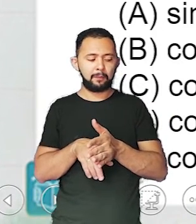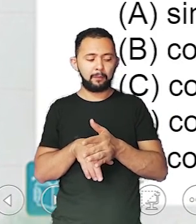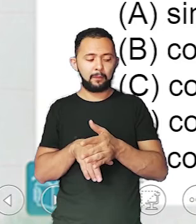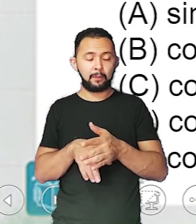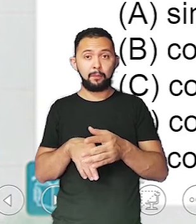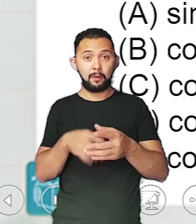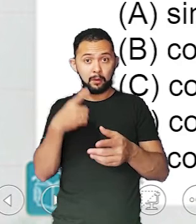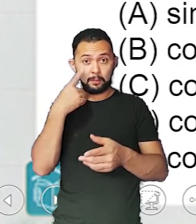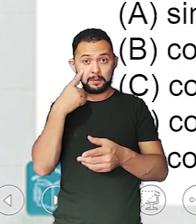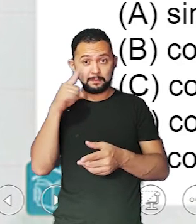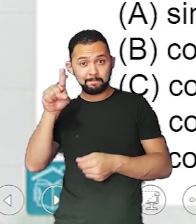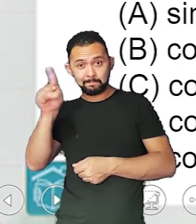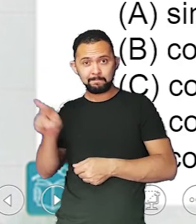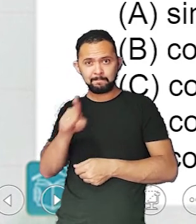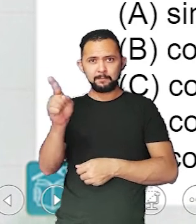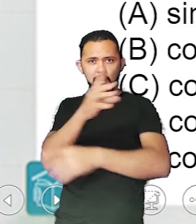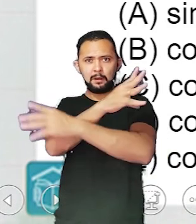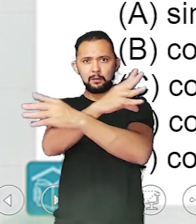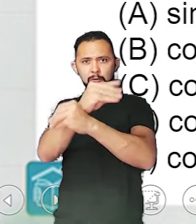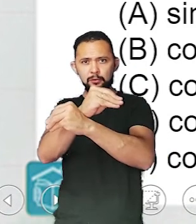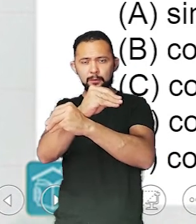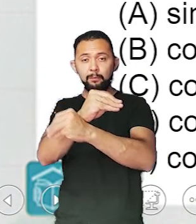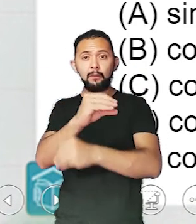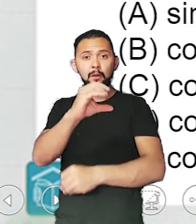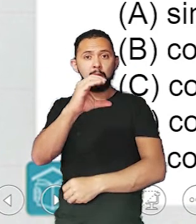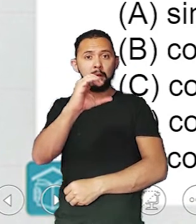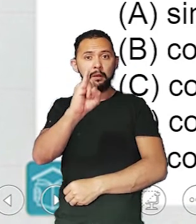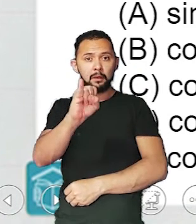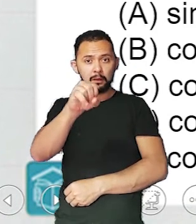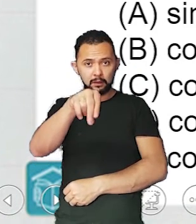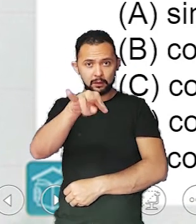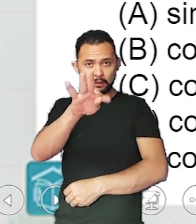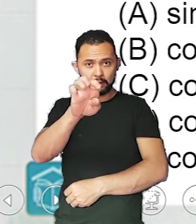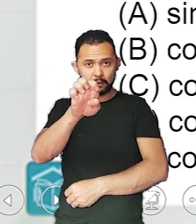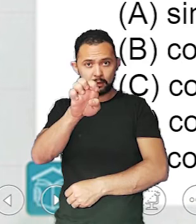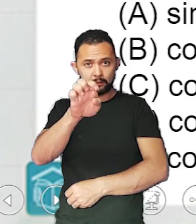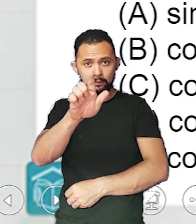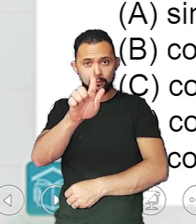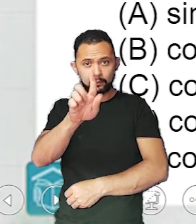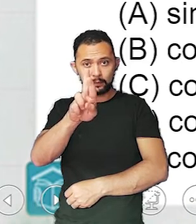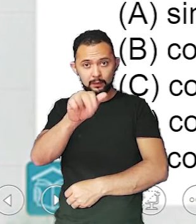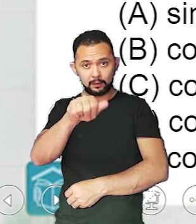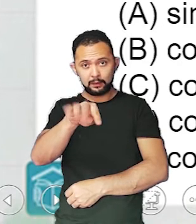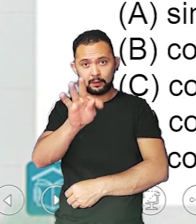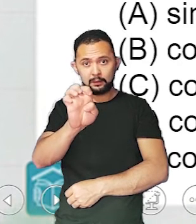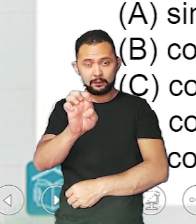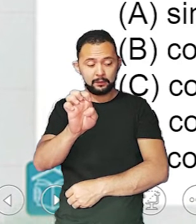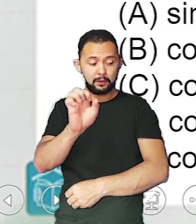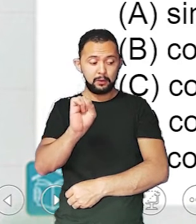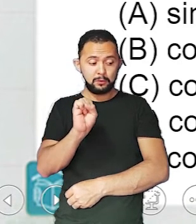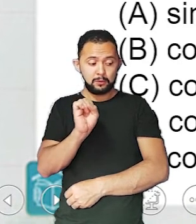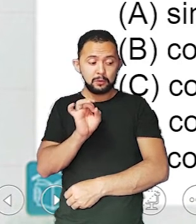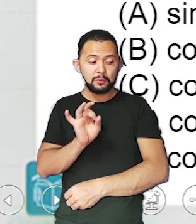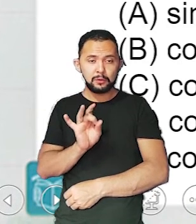integrante, certo? Nós temos conjunção integrante, ok? Porque ele está trazendo aqui, ó, nas alternativas somente substantivo,